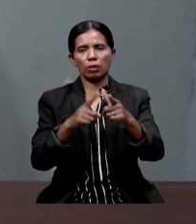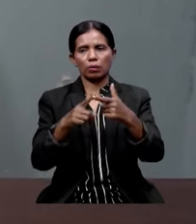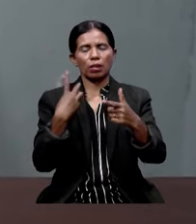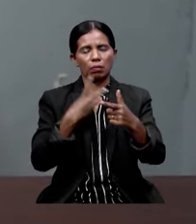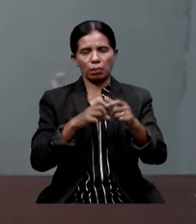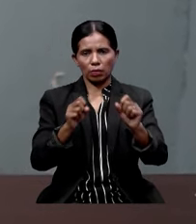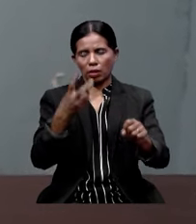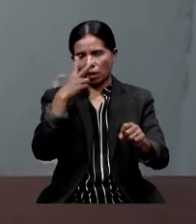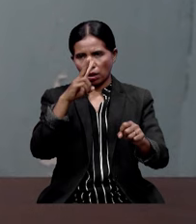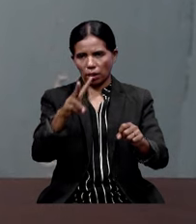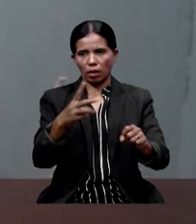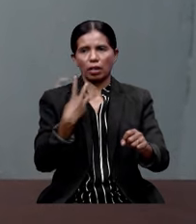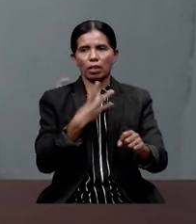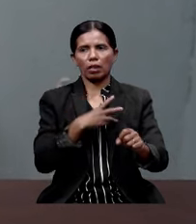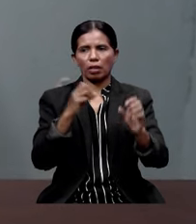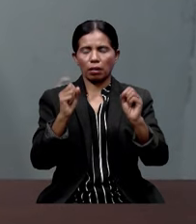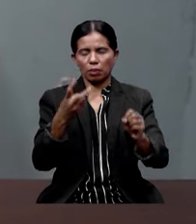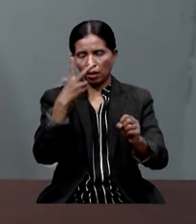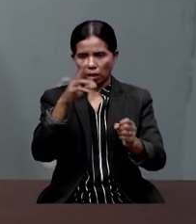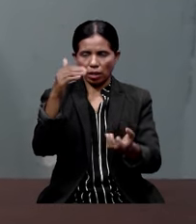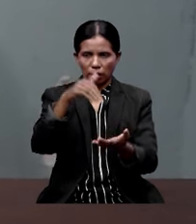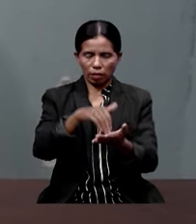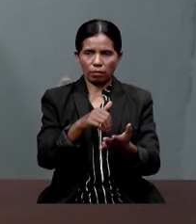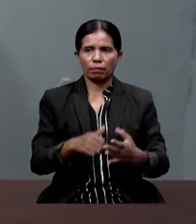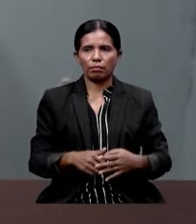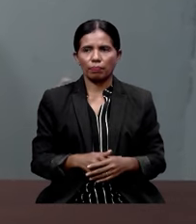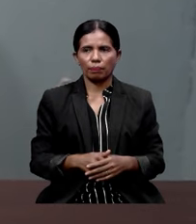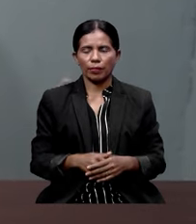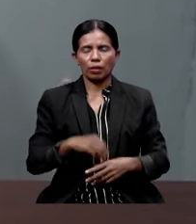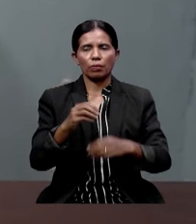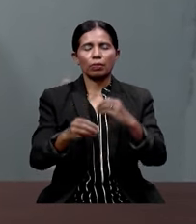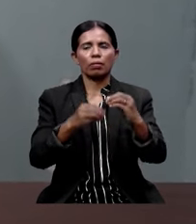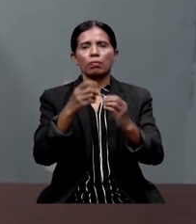haré e a minha bela verifica questão